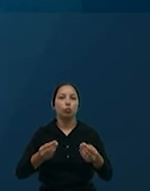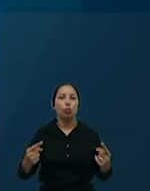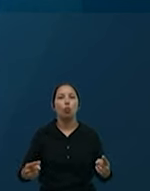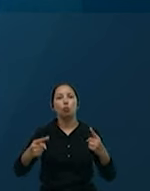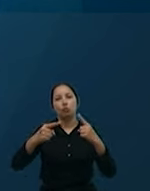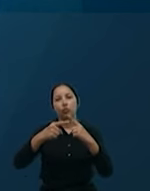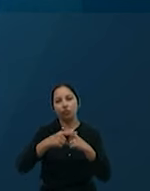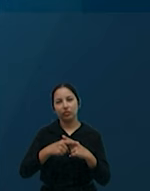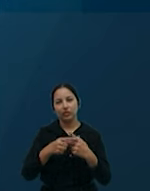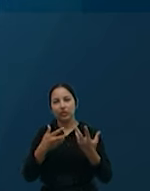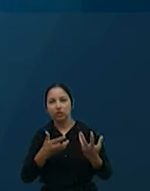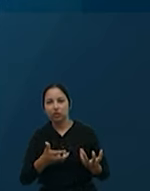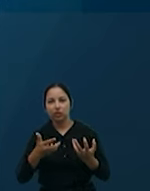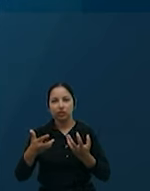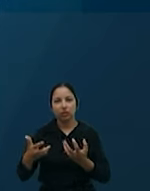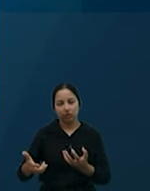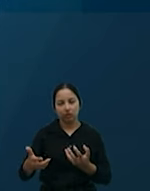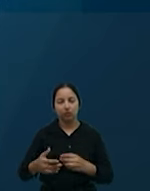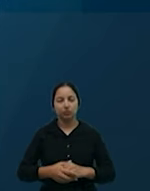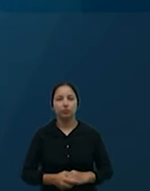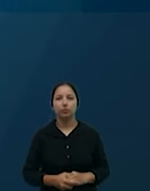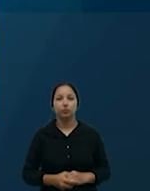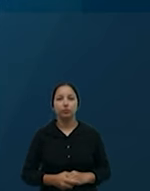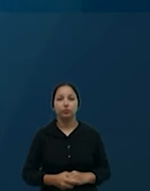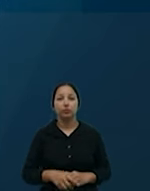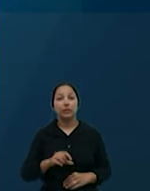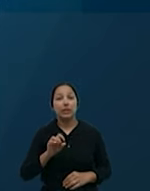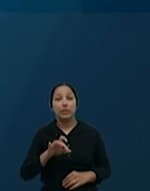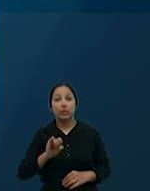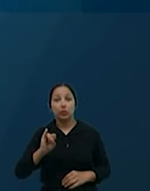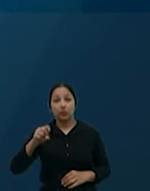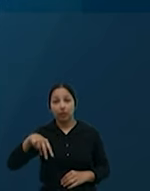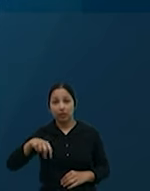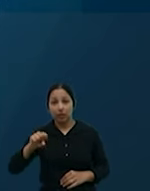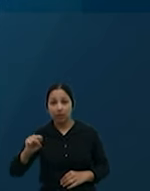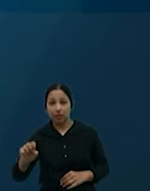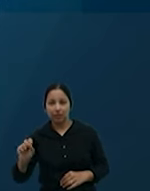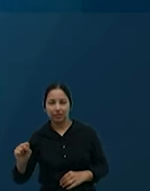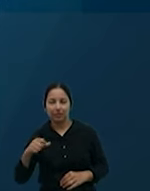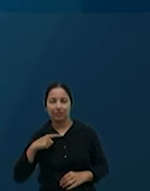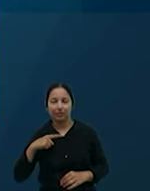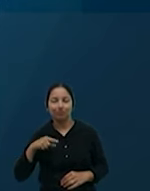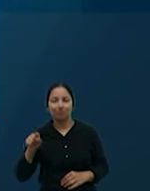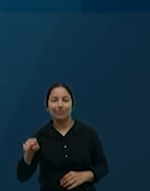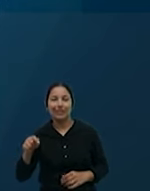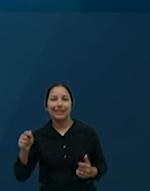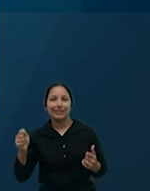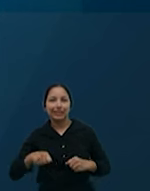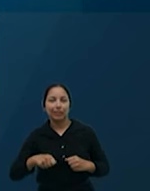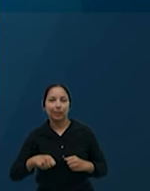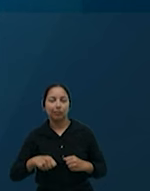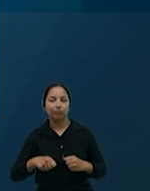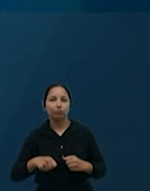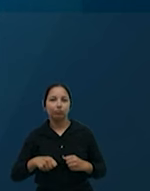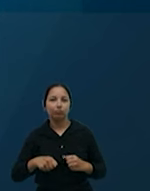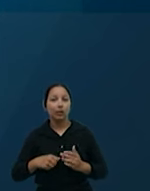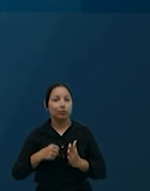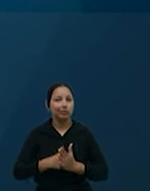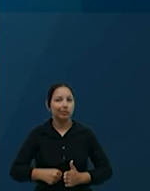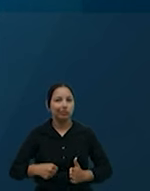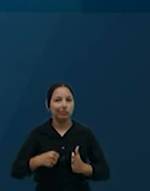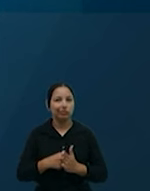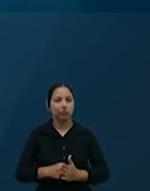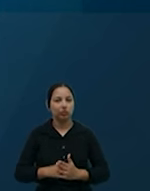pretensão resistida. Portanto, se o INSS sequer teve a oportunidade de resistir a essa pretensão, não